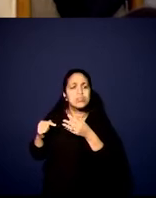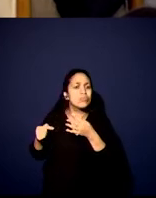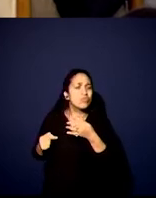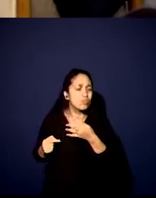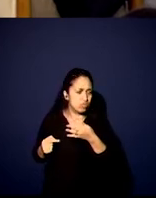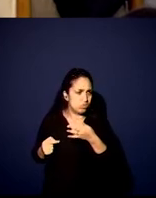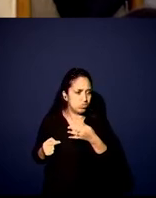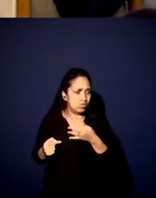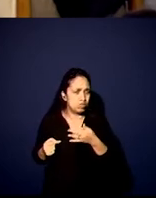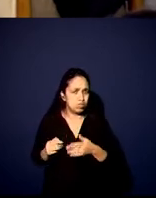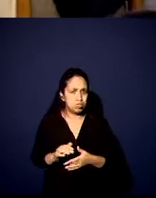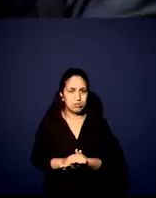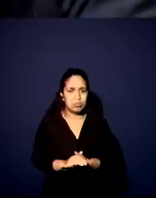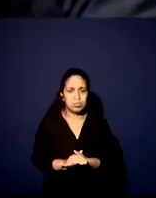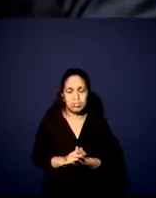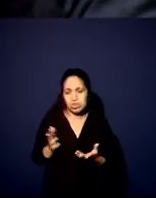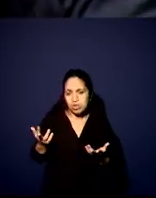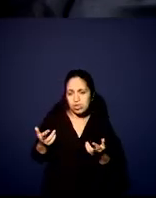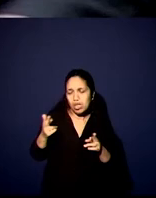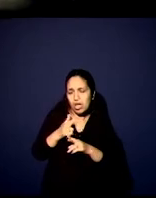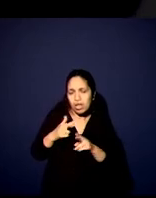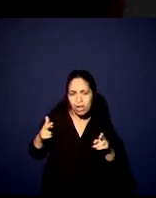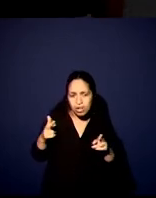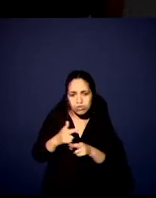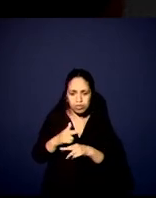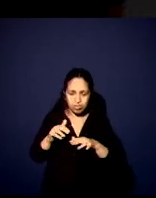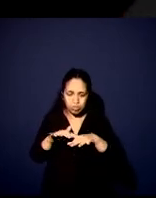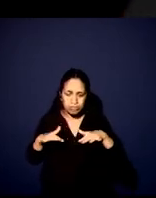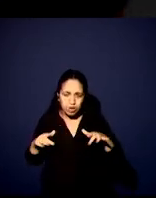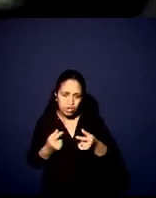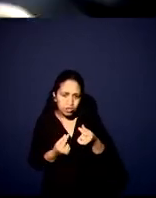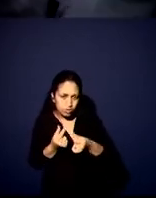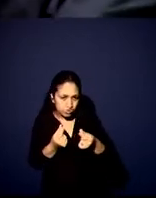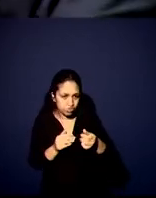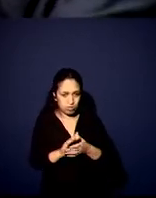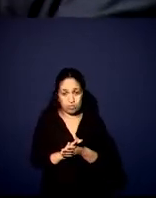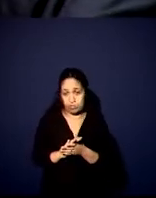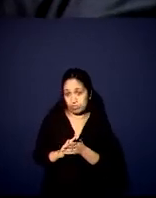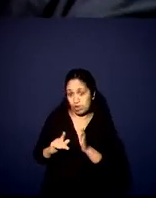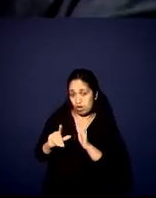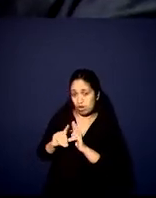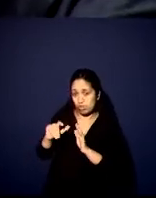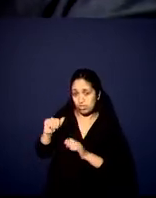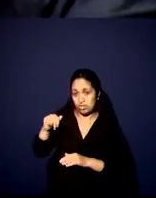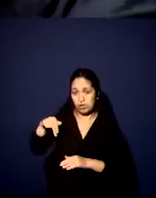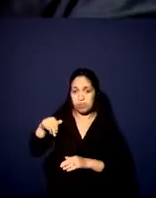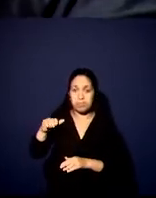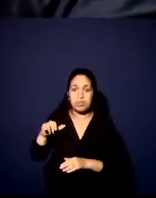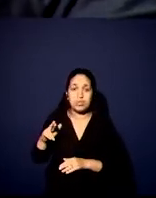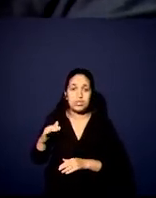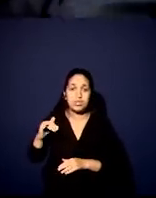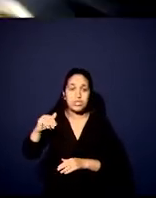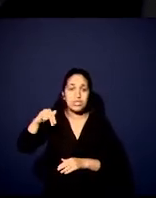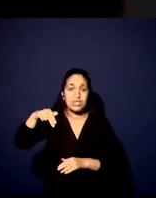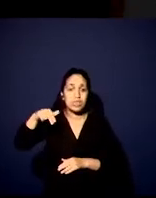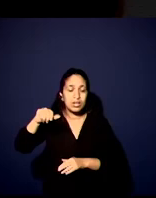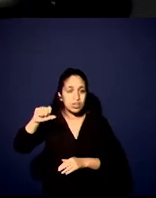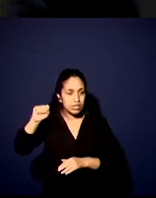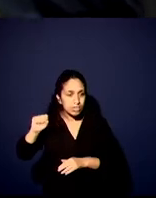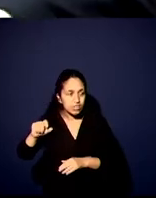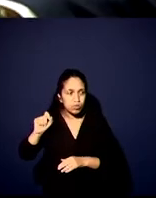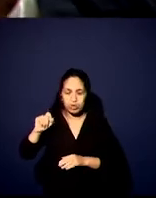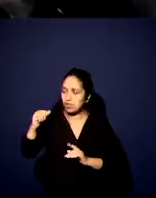relacionam ao mercado financeiro quer dizer o caso das americanas pelo Impacto brutal na cadeia